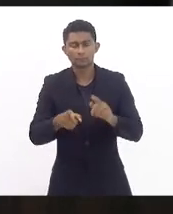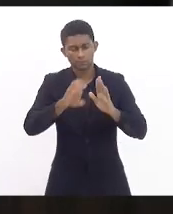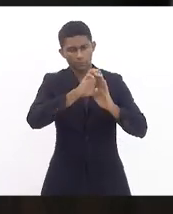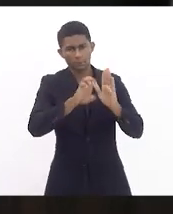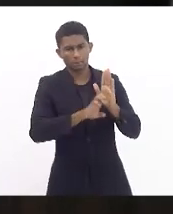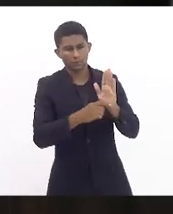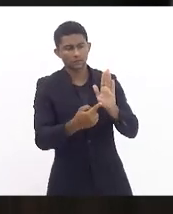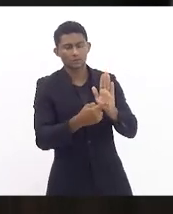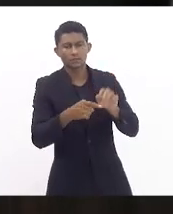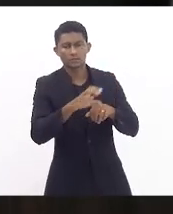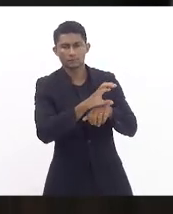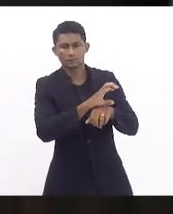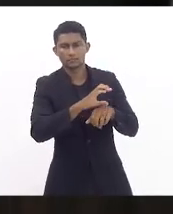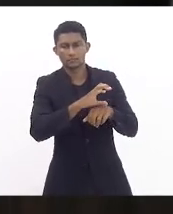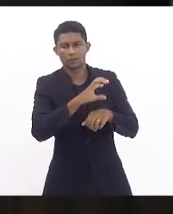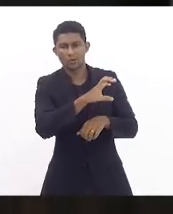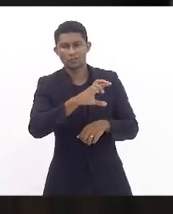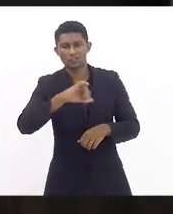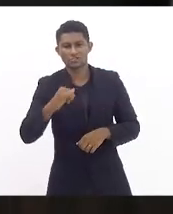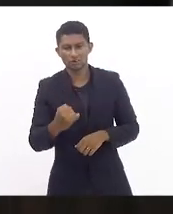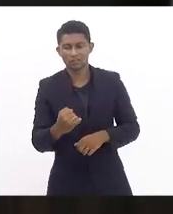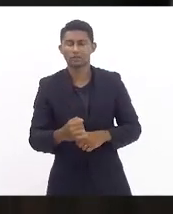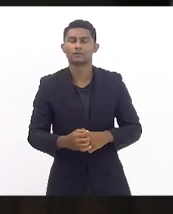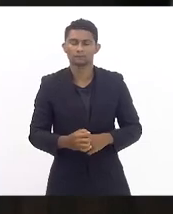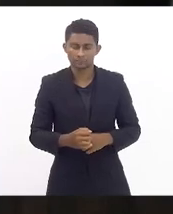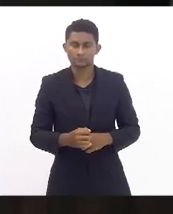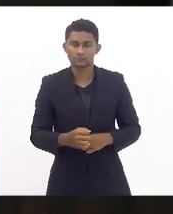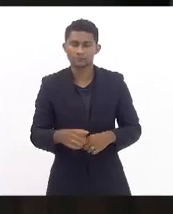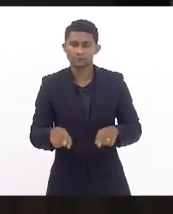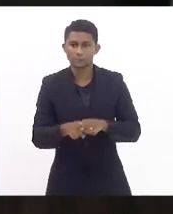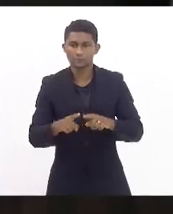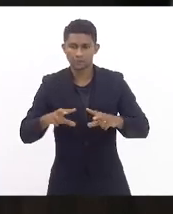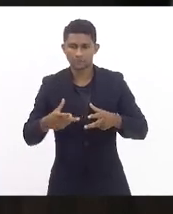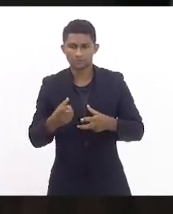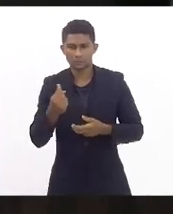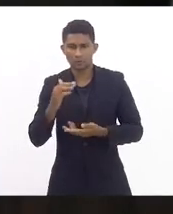Comissão de Constituição e Justiça. E Orçamento, favorável.